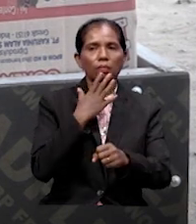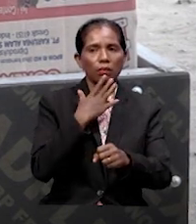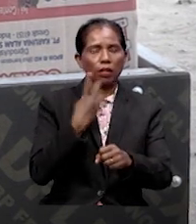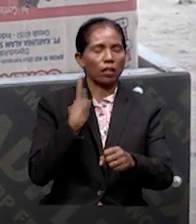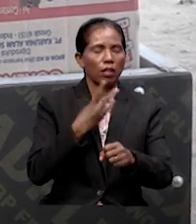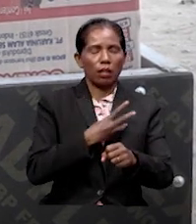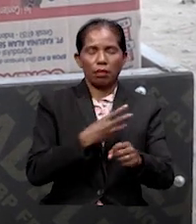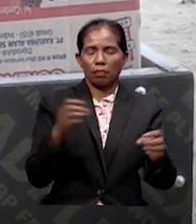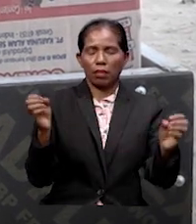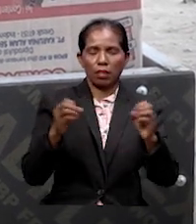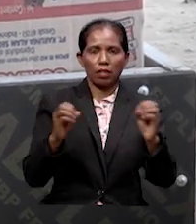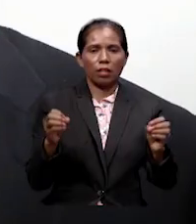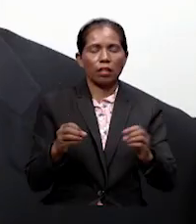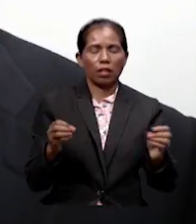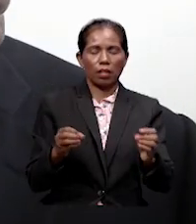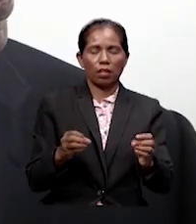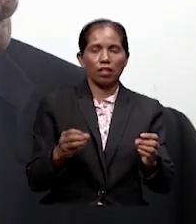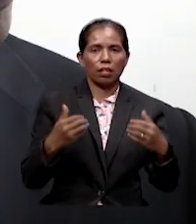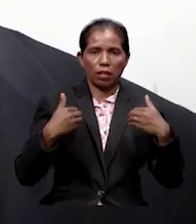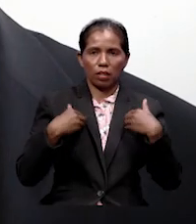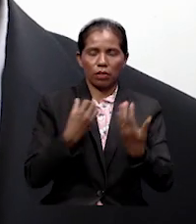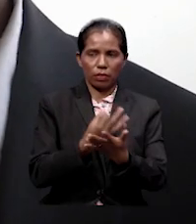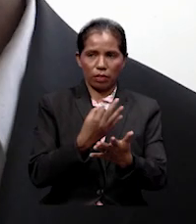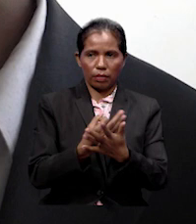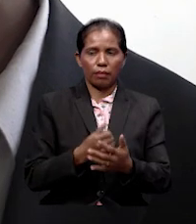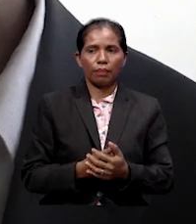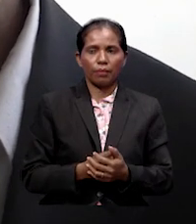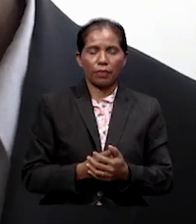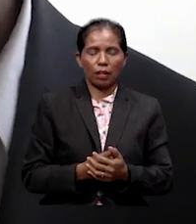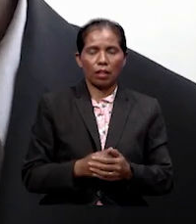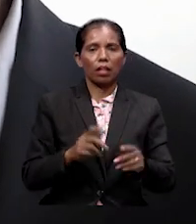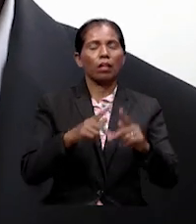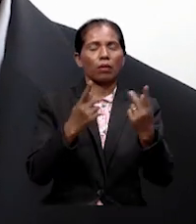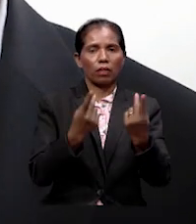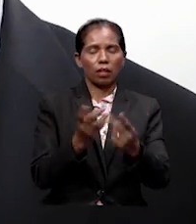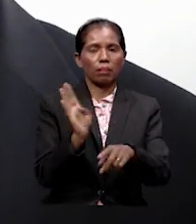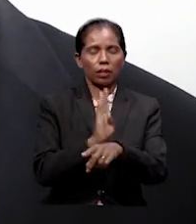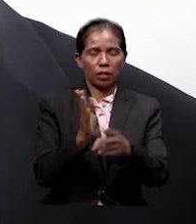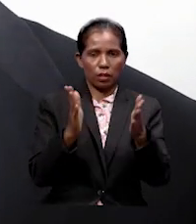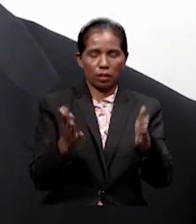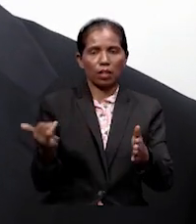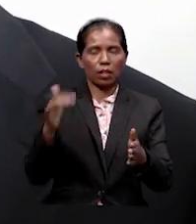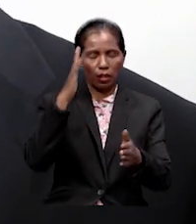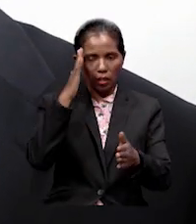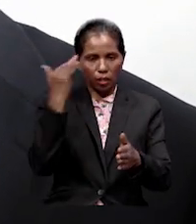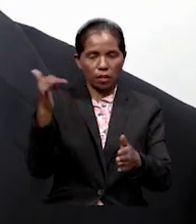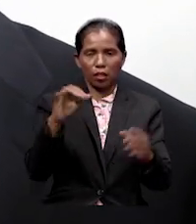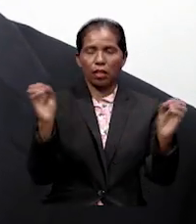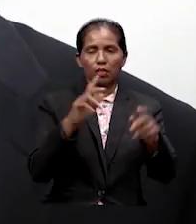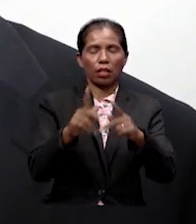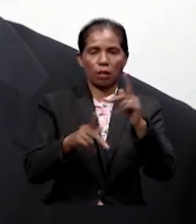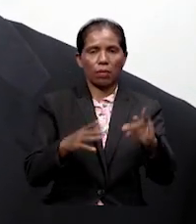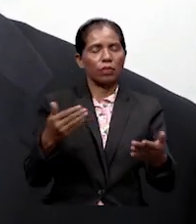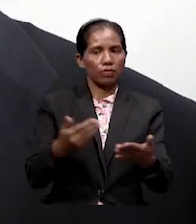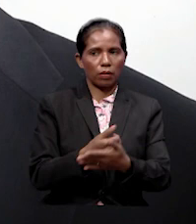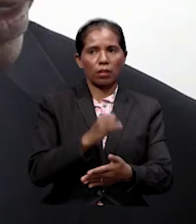sa sang foli sa ina makas liu. Komersiante sira ni sa autor ekonomi sira hatene ona. Tam sira lo sa mafo. Neve a hoeng kata